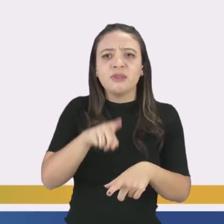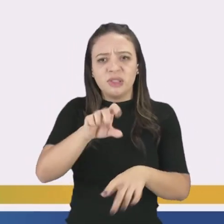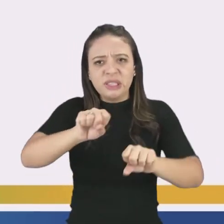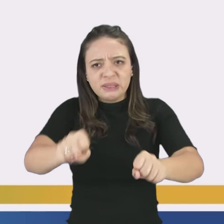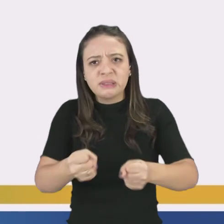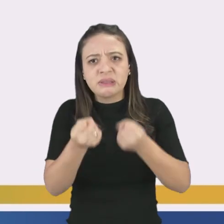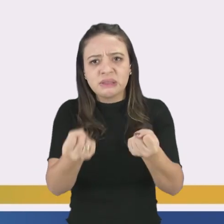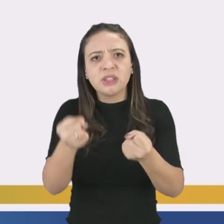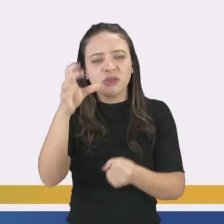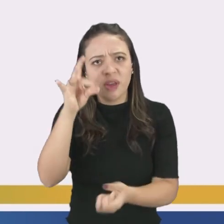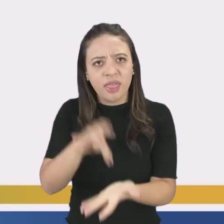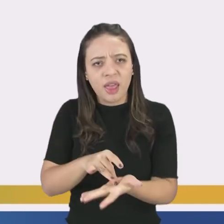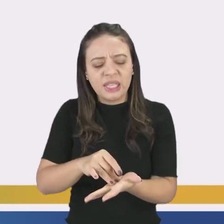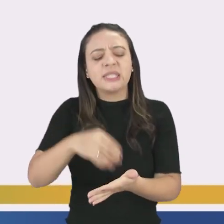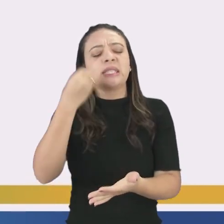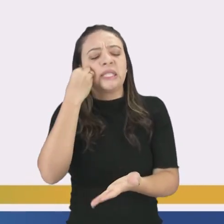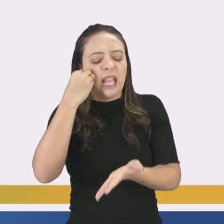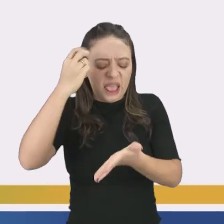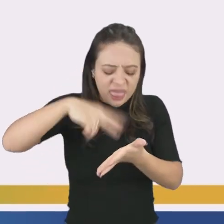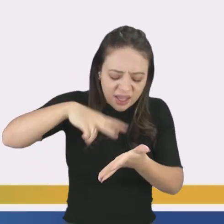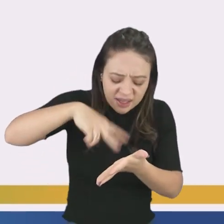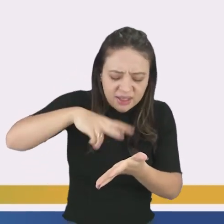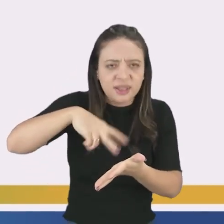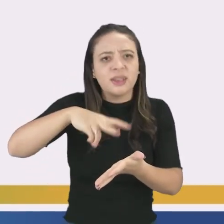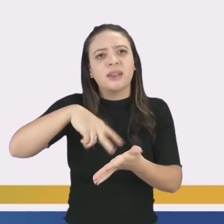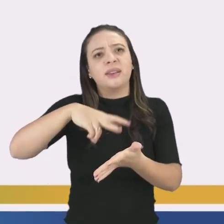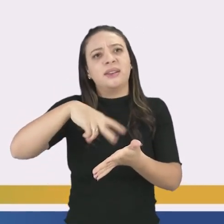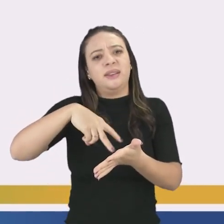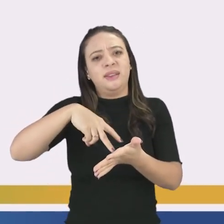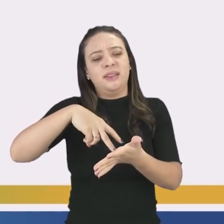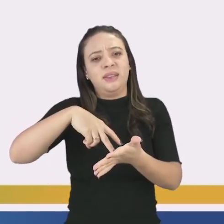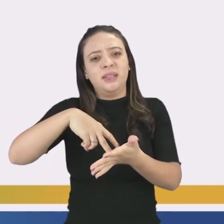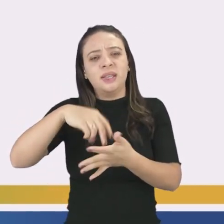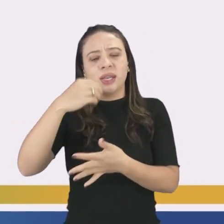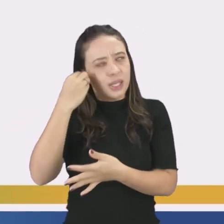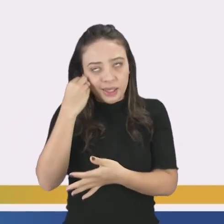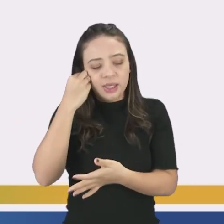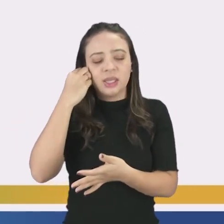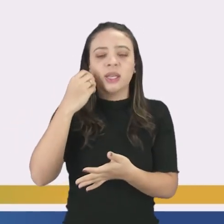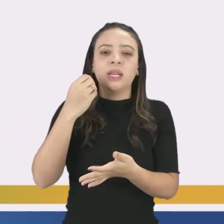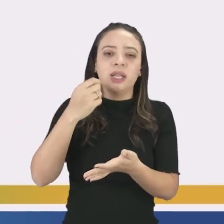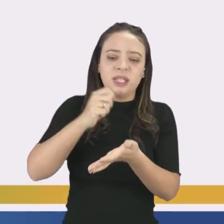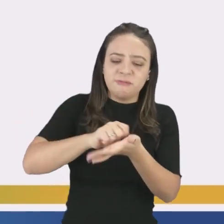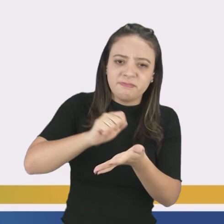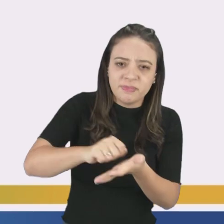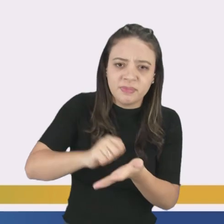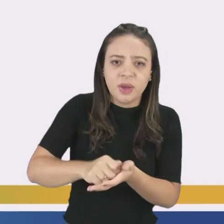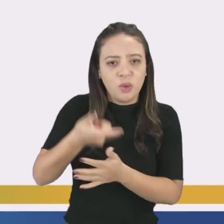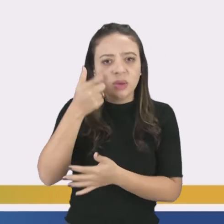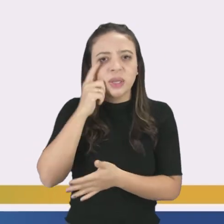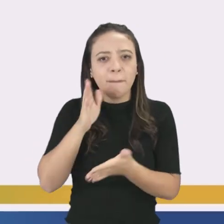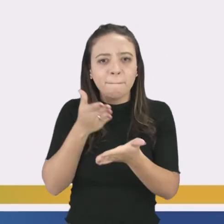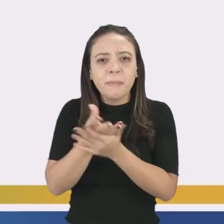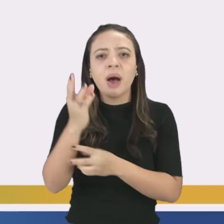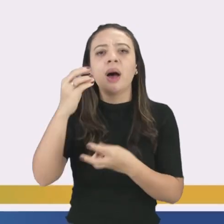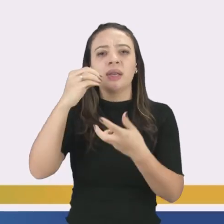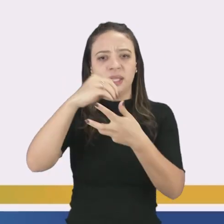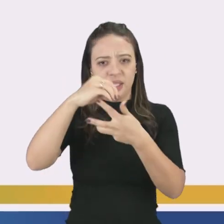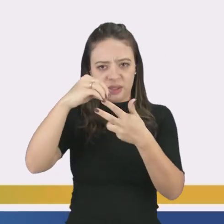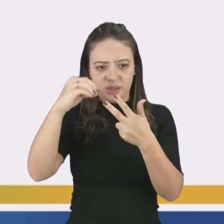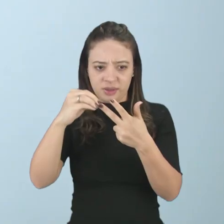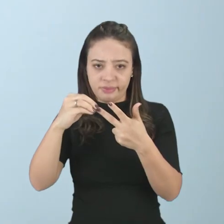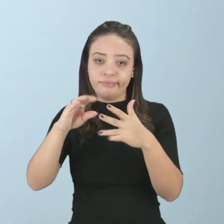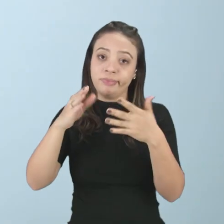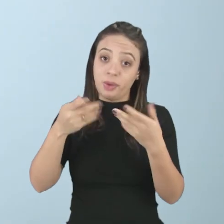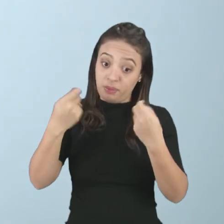Está insistindo para ler, para fazer uma boa fita lá na prova do Enem? Precisa insistir hoje, não deixar